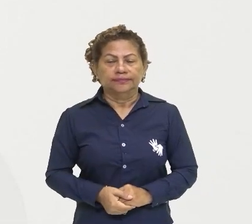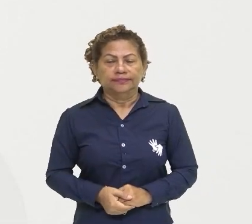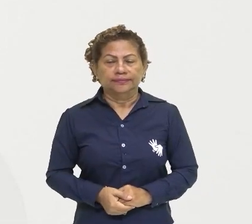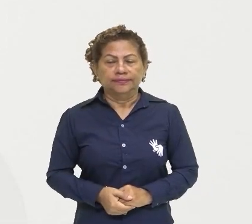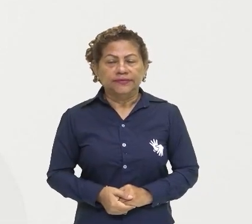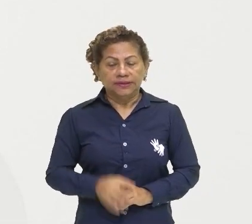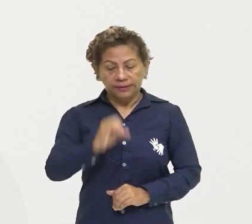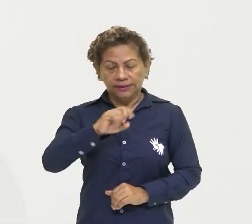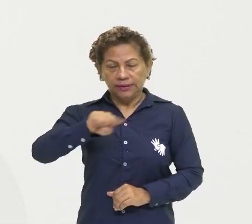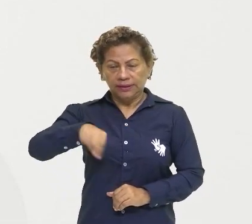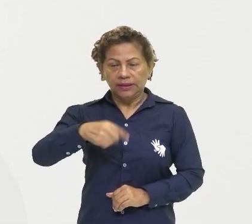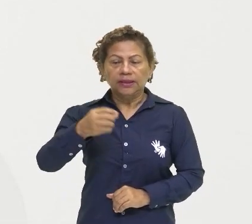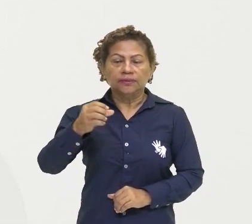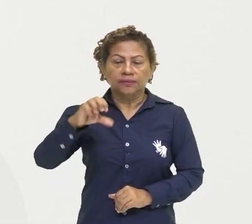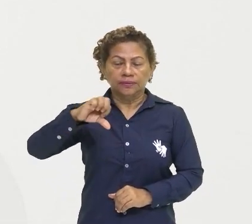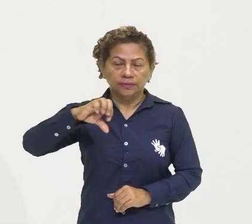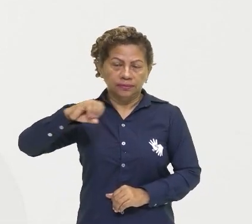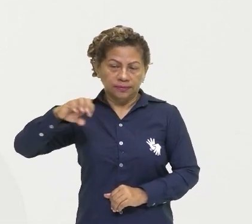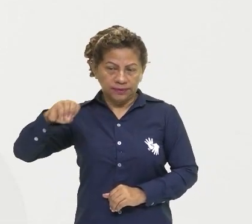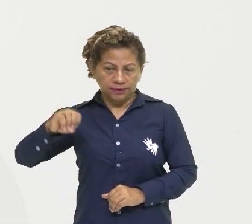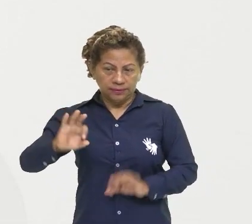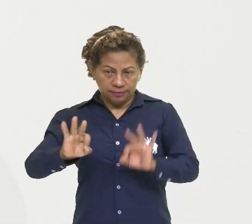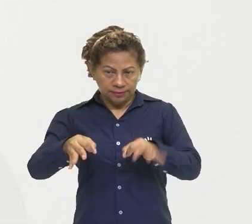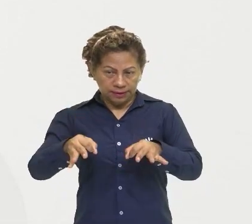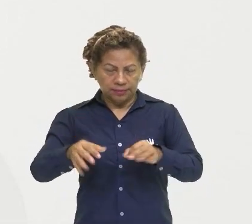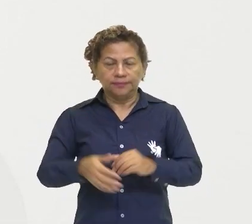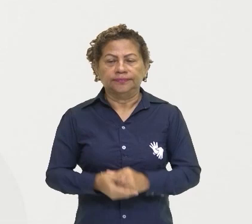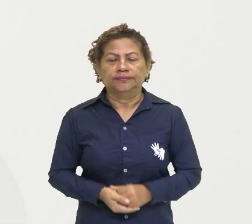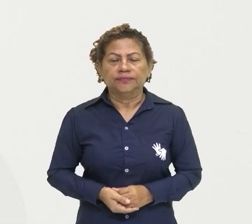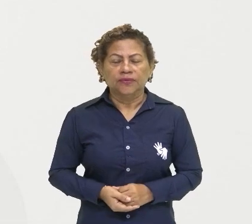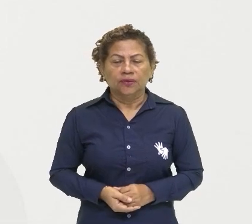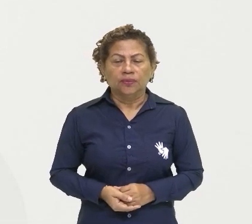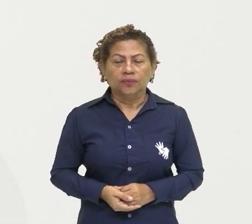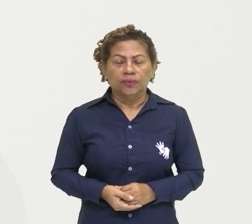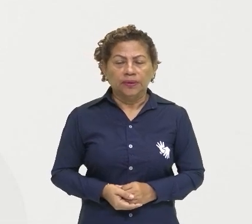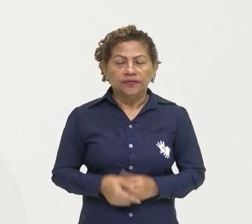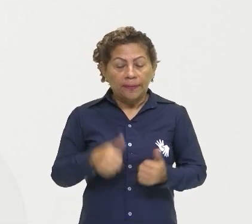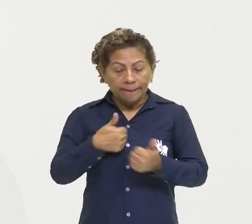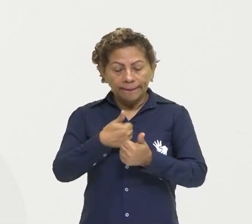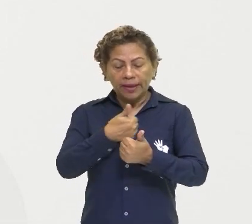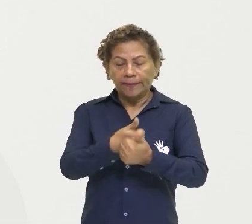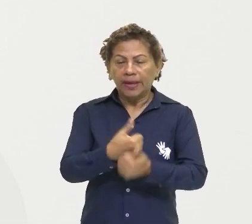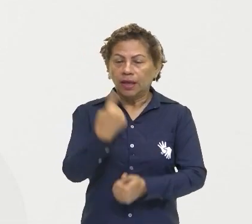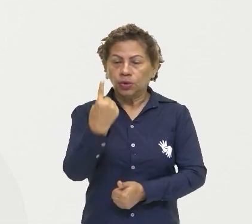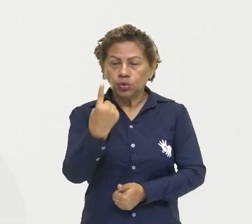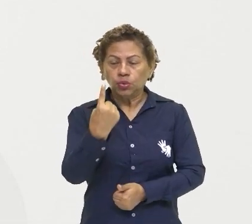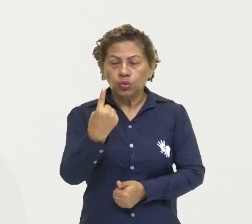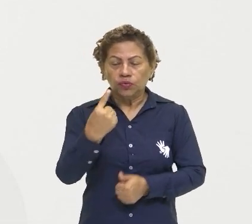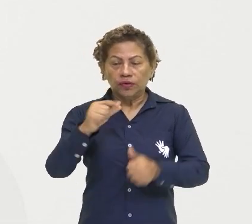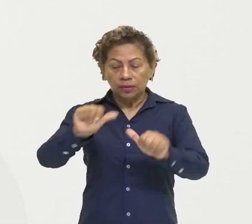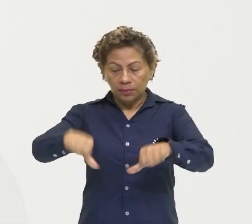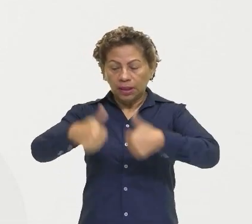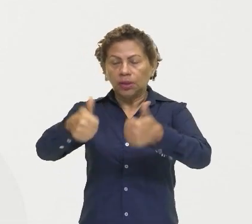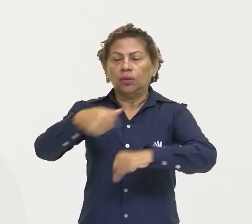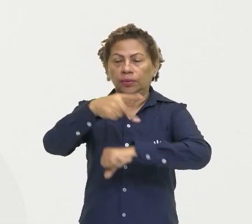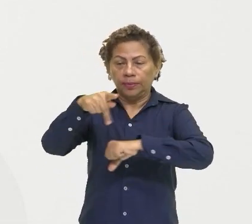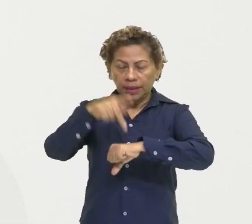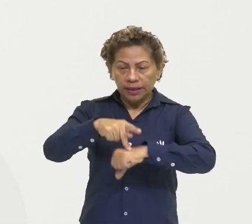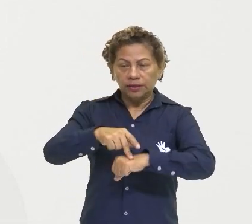0,900. Tá bom? Quanto mais perto de 1 eu tiver, melhor é o IDH desse país. Ele vai ser mais